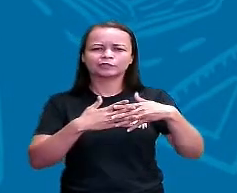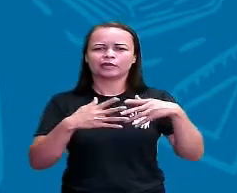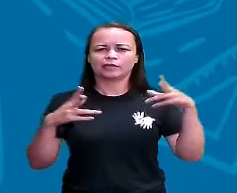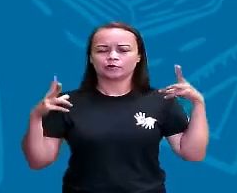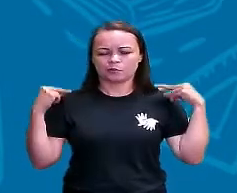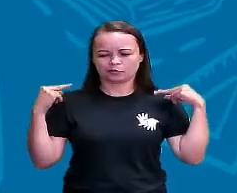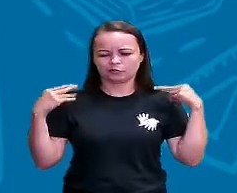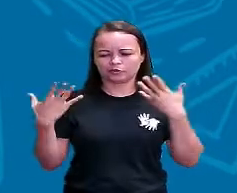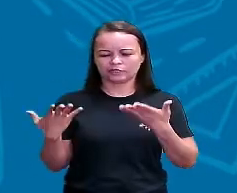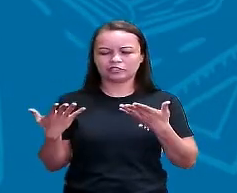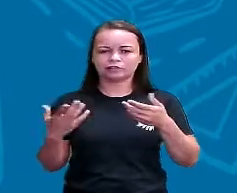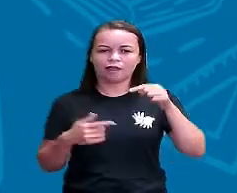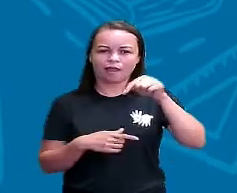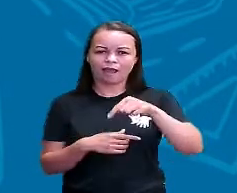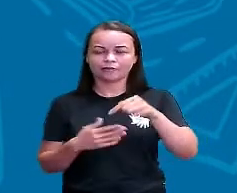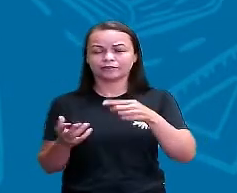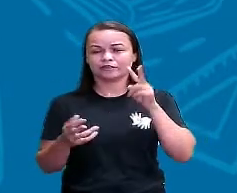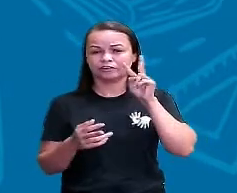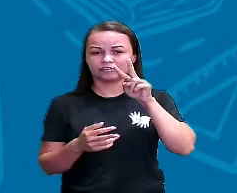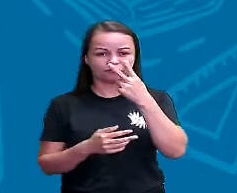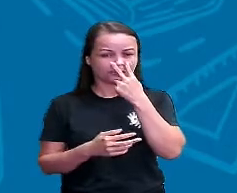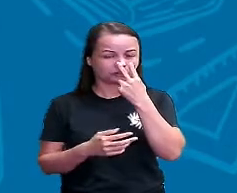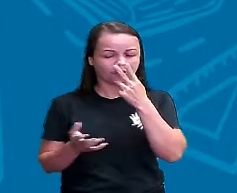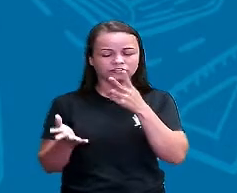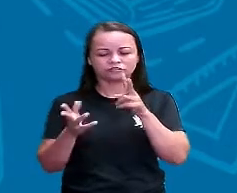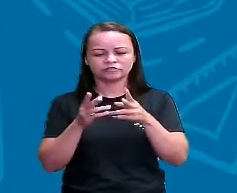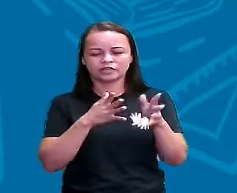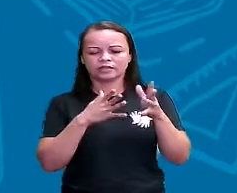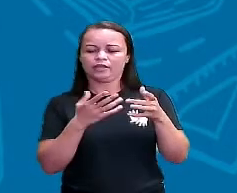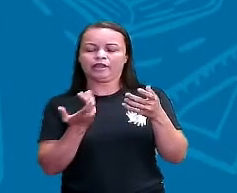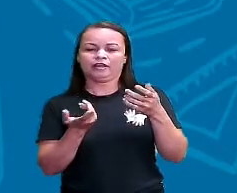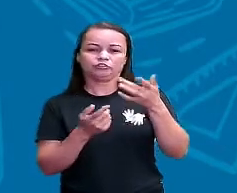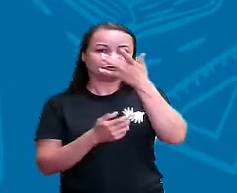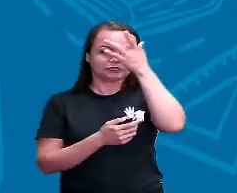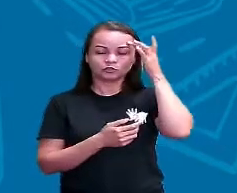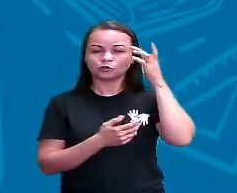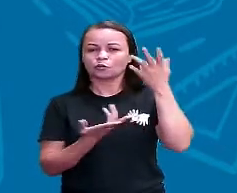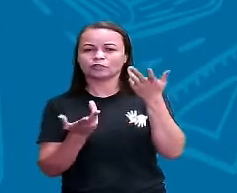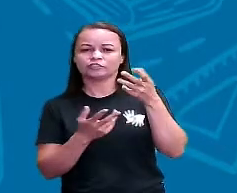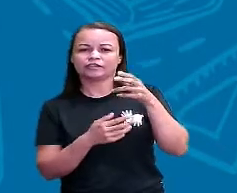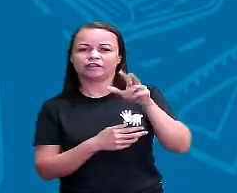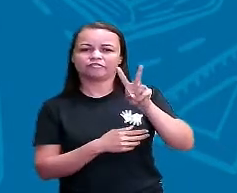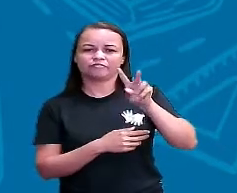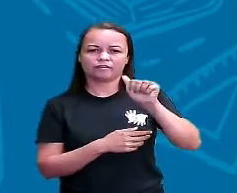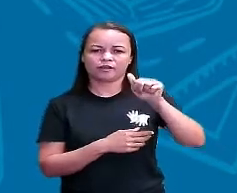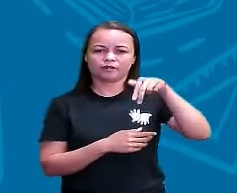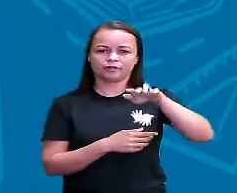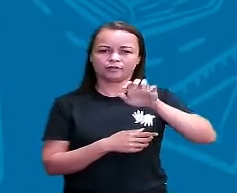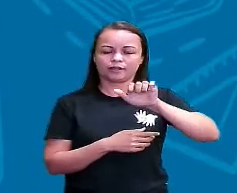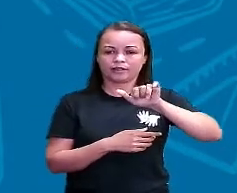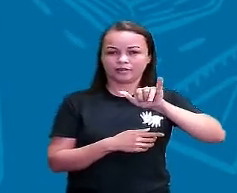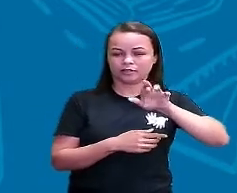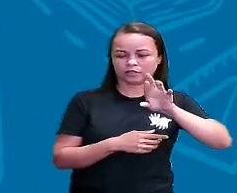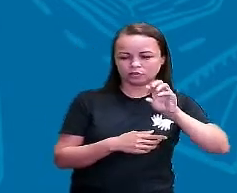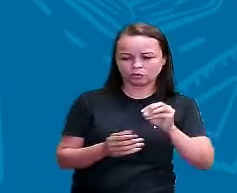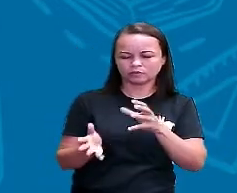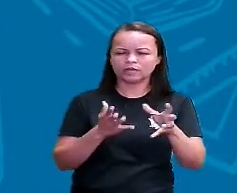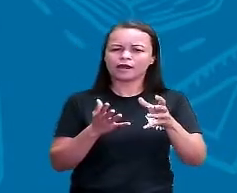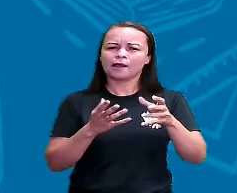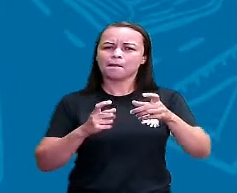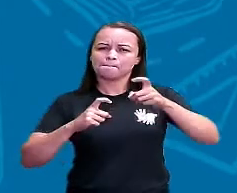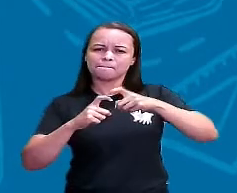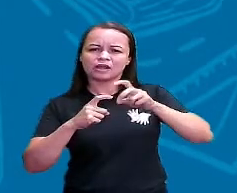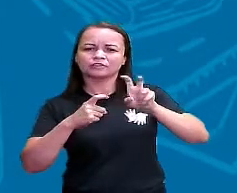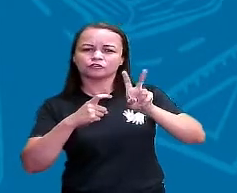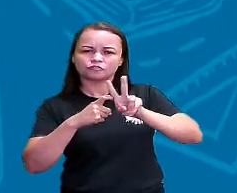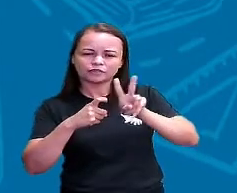vê muita profissão de vaqueiro, de boiadeiro, de gente que trabalha com agricultura, né? Isso, médico veterinário, que são que cuidam dos